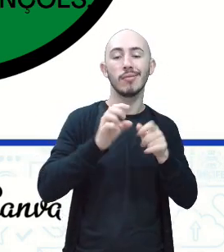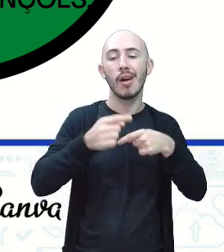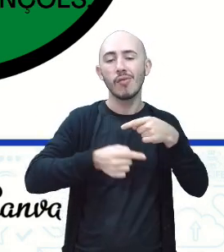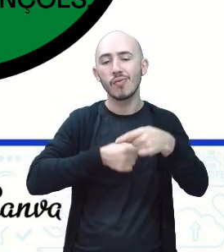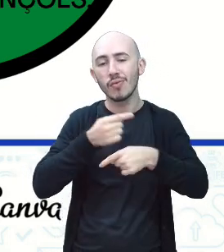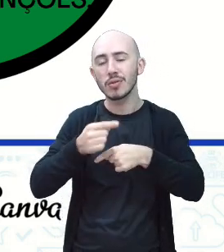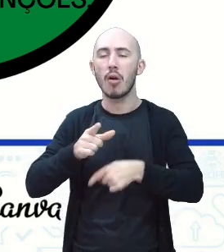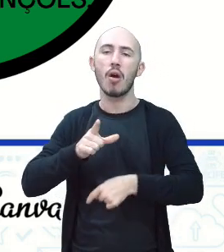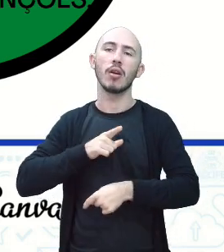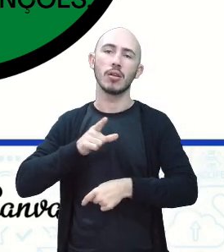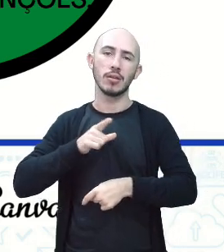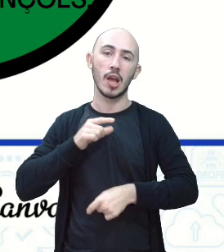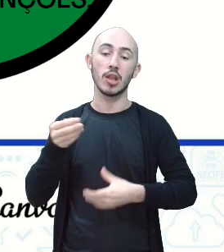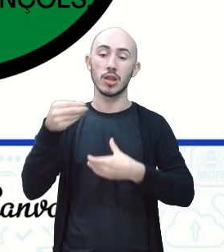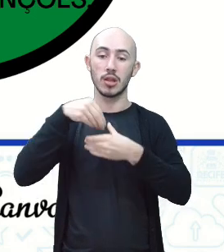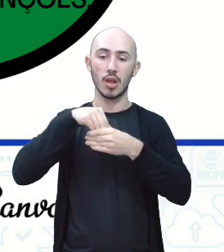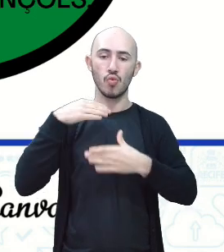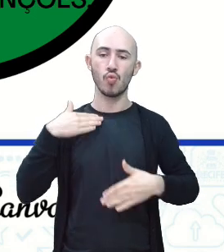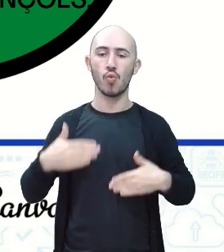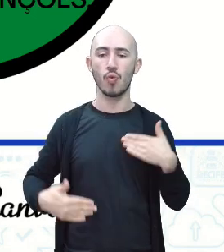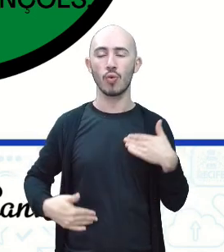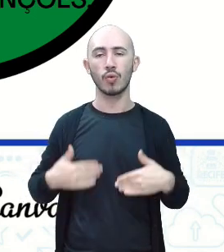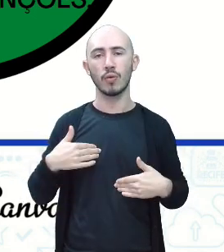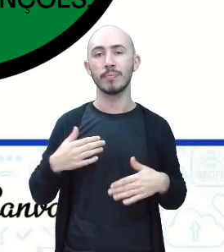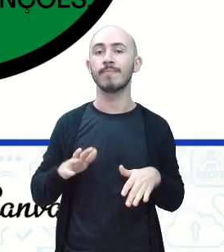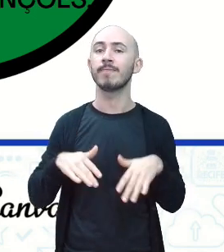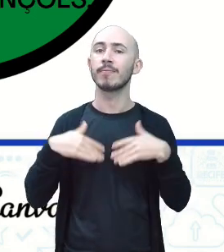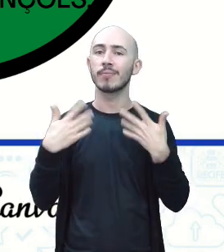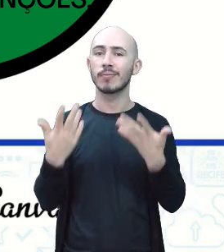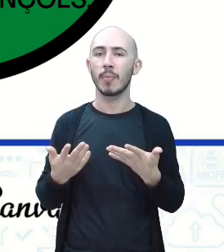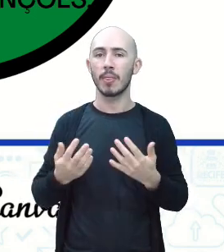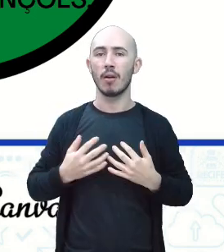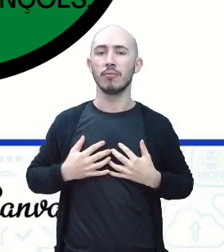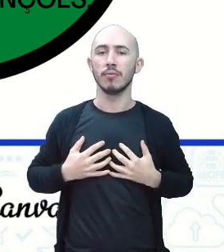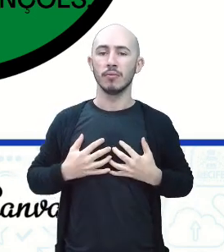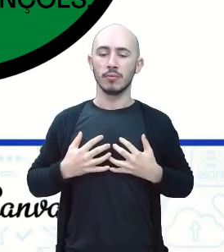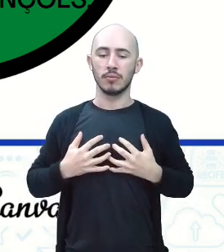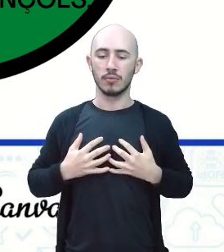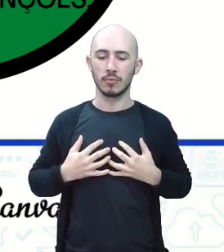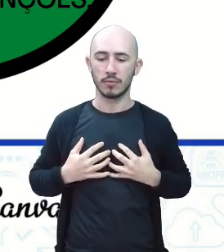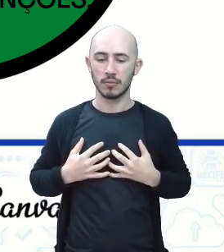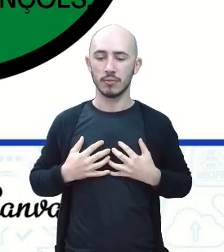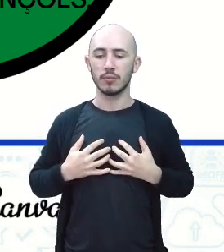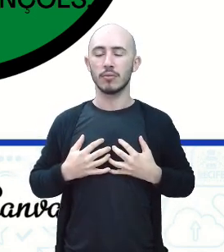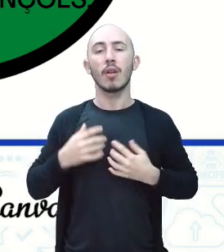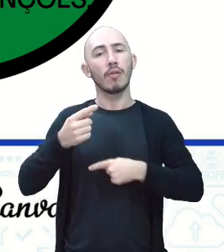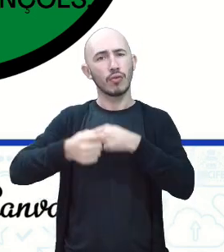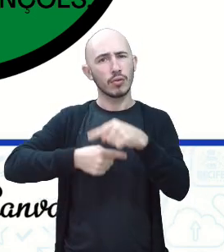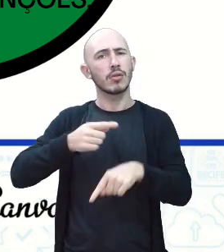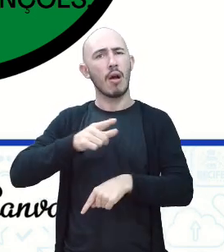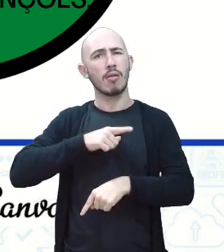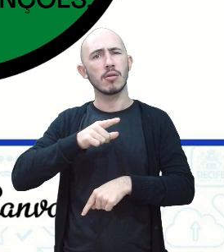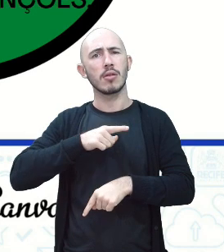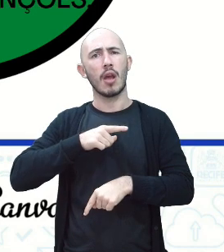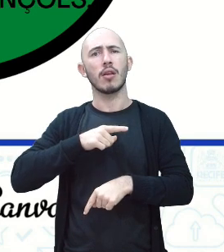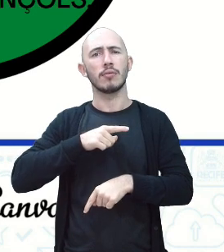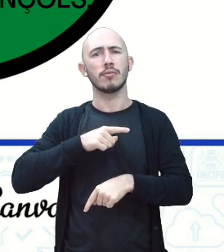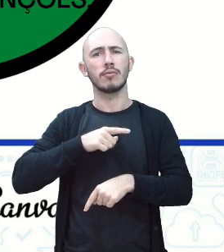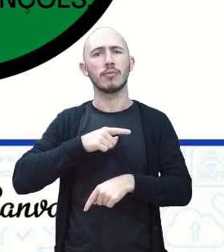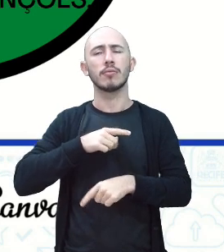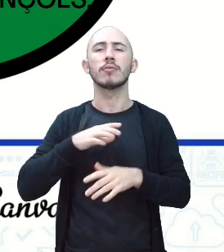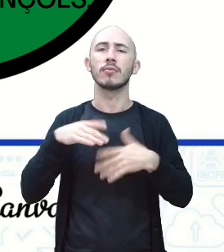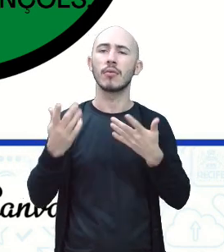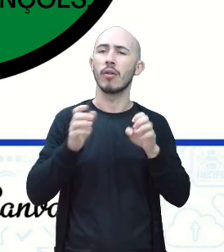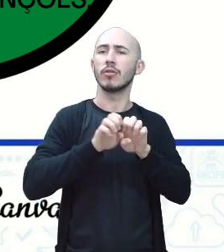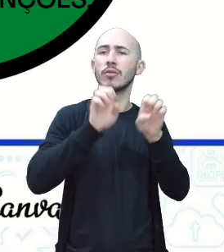função que exerce no corpo. Vamos dizer, o pulmão, ele tem a função no nosso corpo. Então, cada